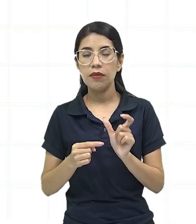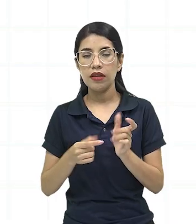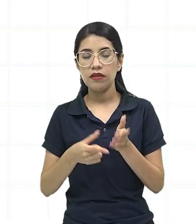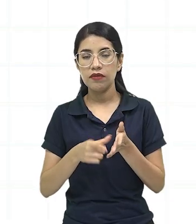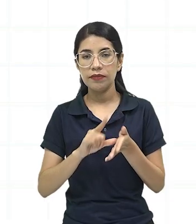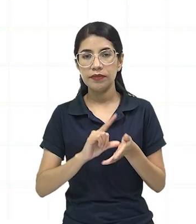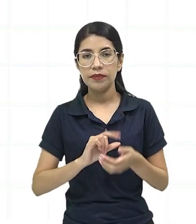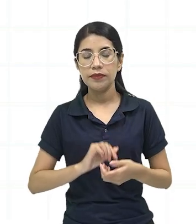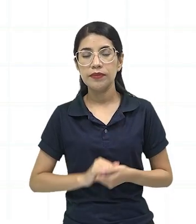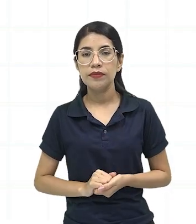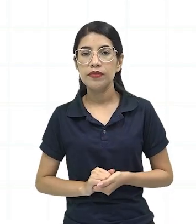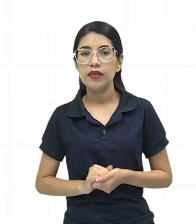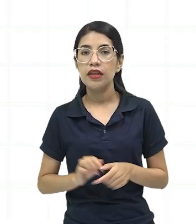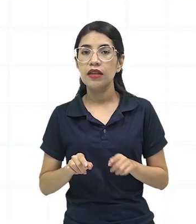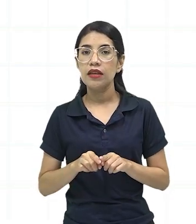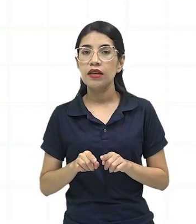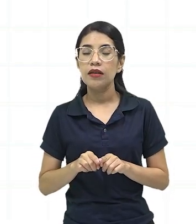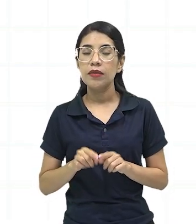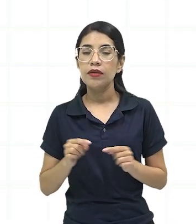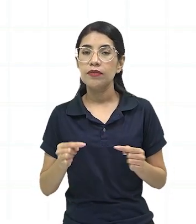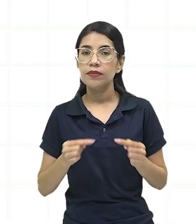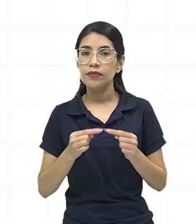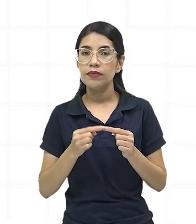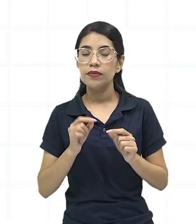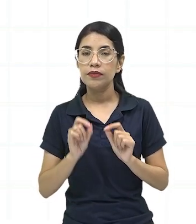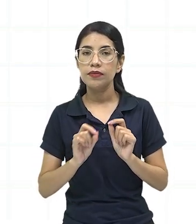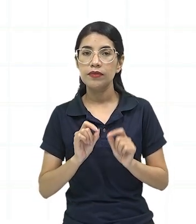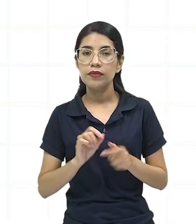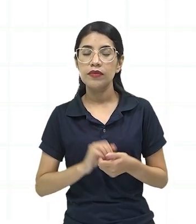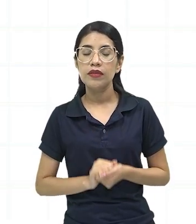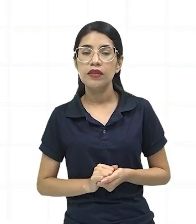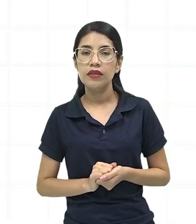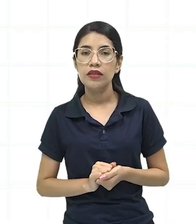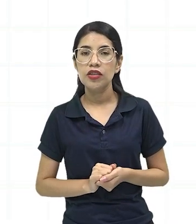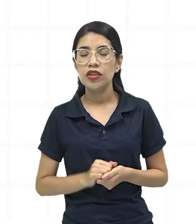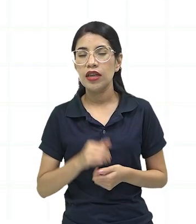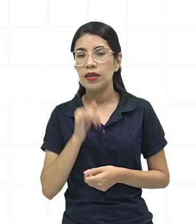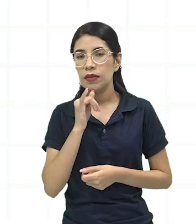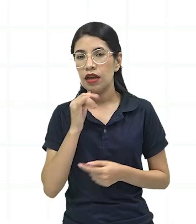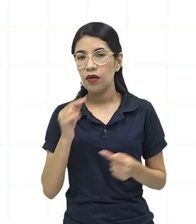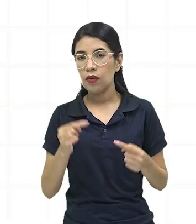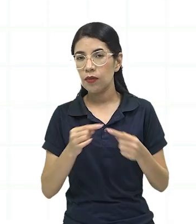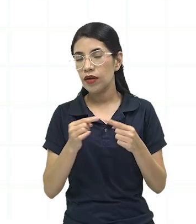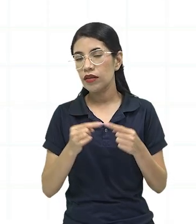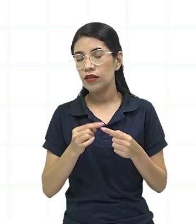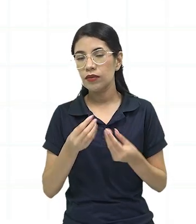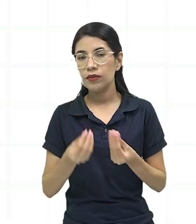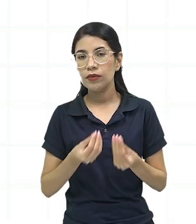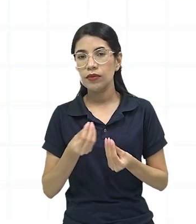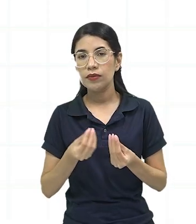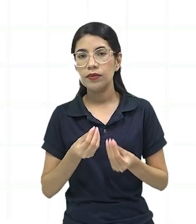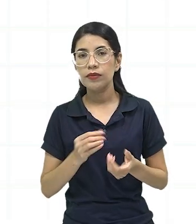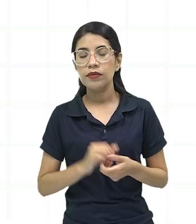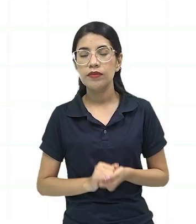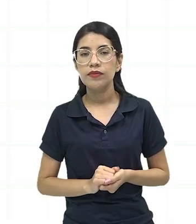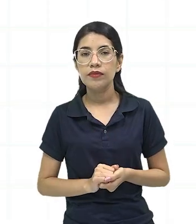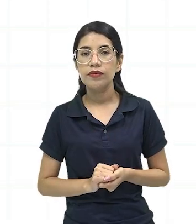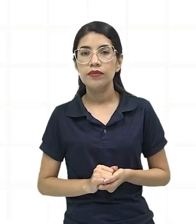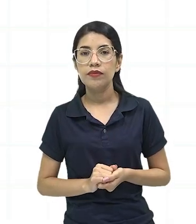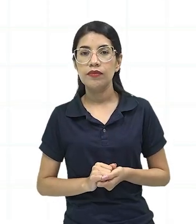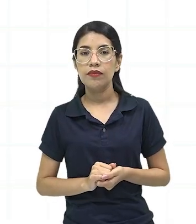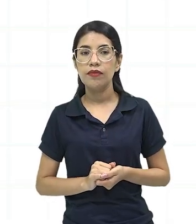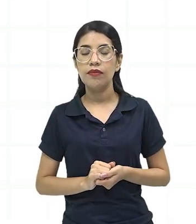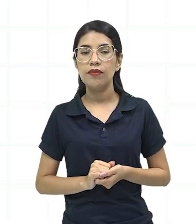antecedente. Inclusive, gente, concordando, eu acabei de falar para vocês, né, sobre a questão, tá concordando. Quando a gente faz essas conexões,